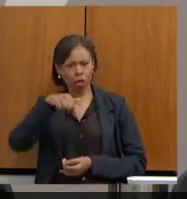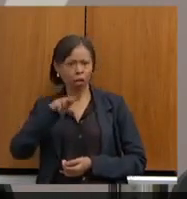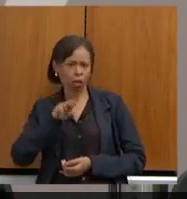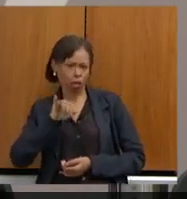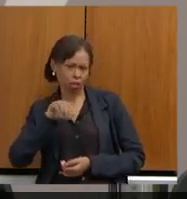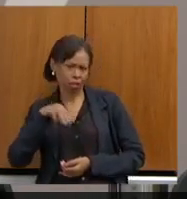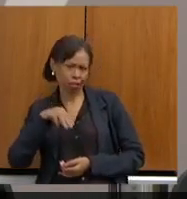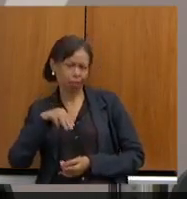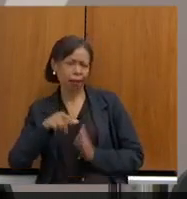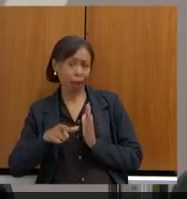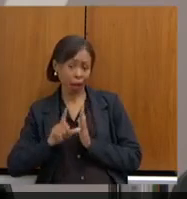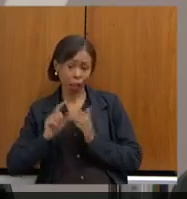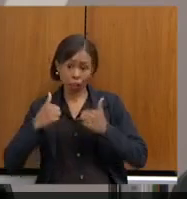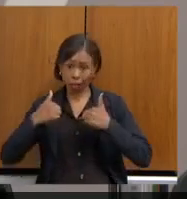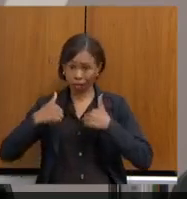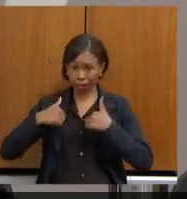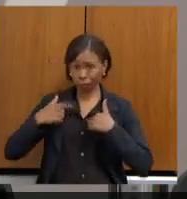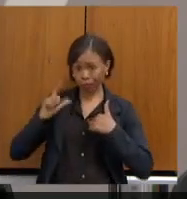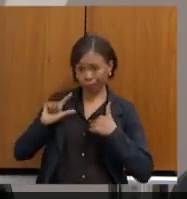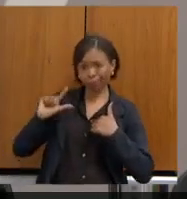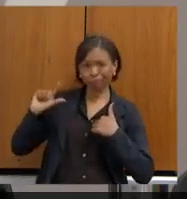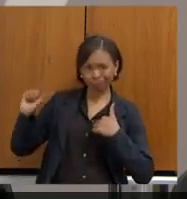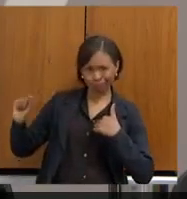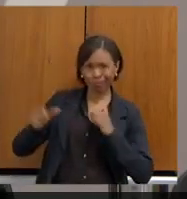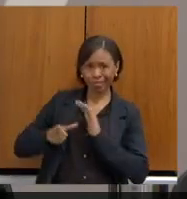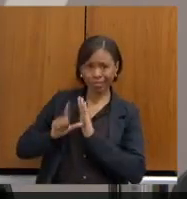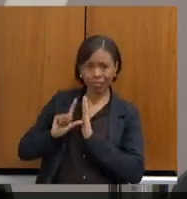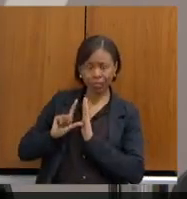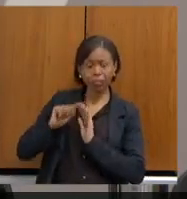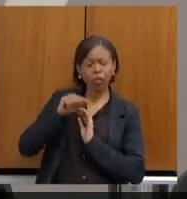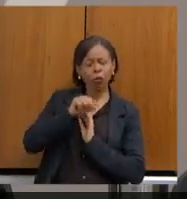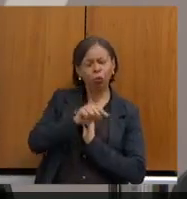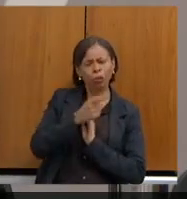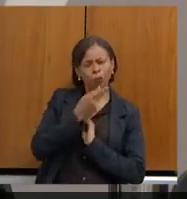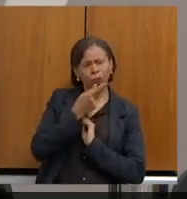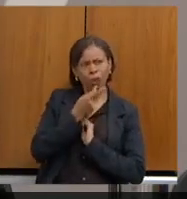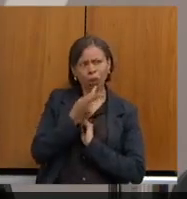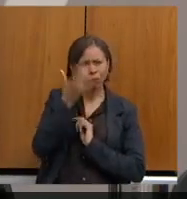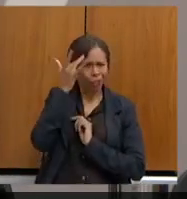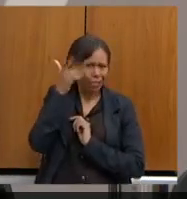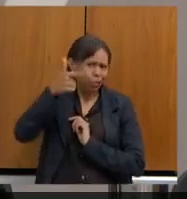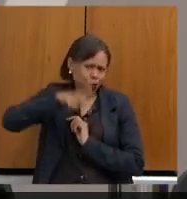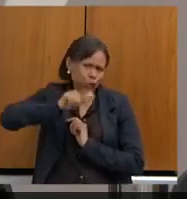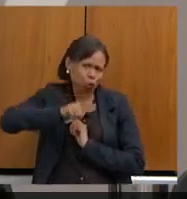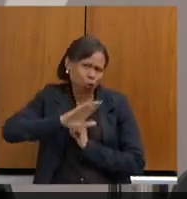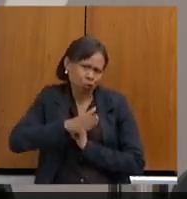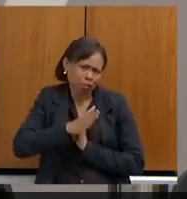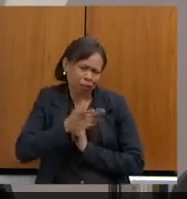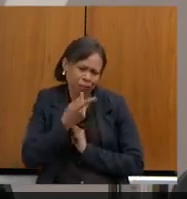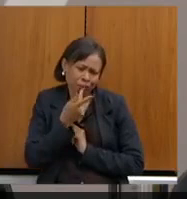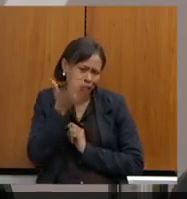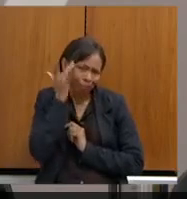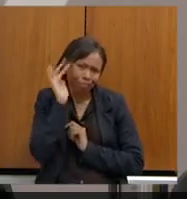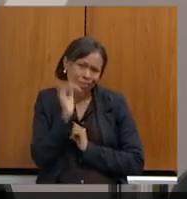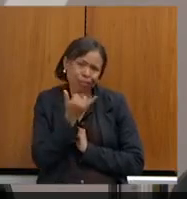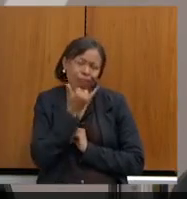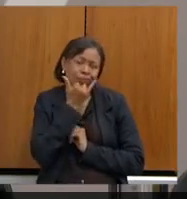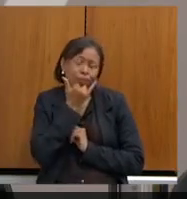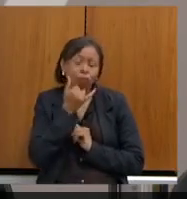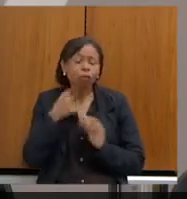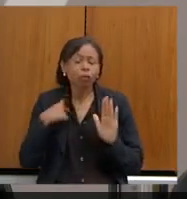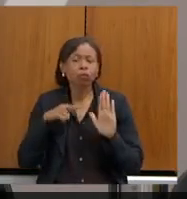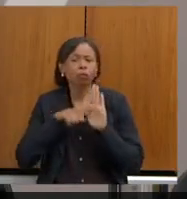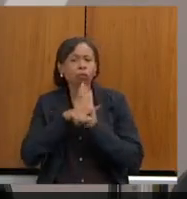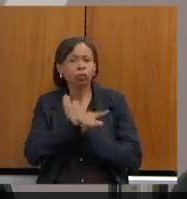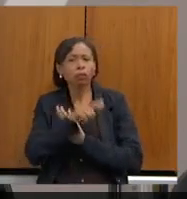ir um pequeno compromisso que tá aí rápido talvez eu possa ser redundante e falar o que já foi isso já aqui e